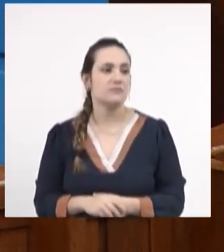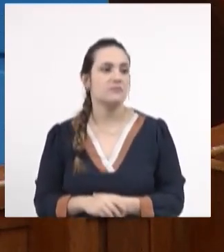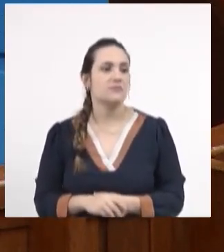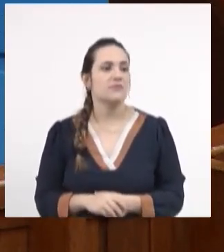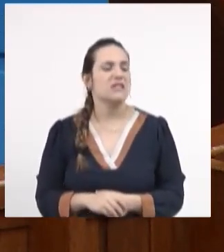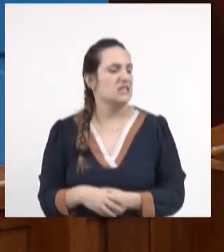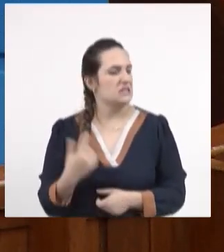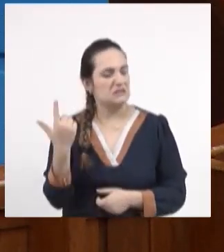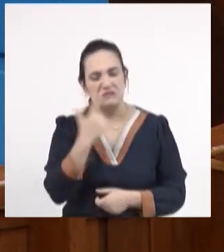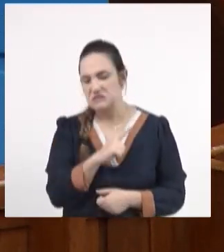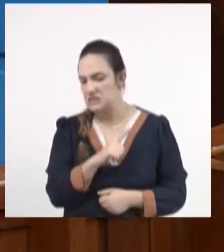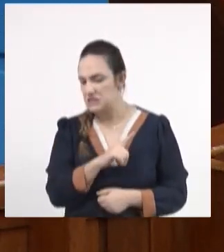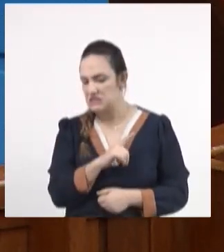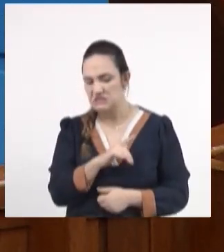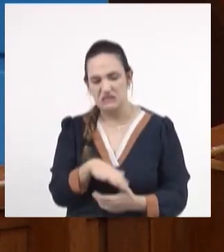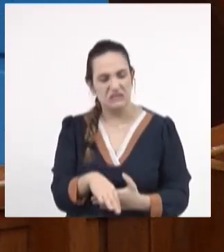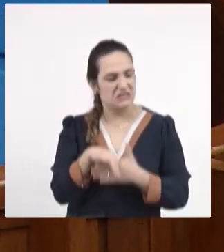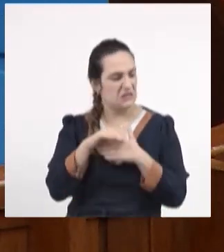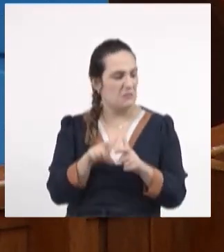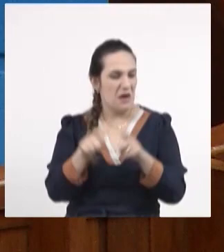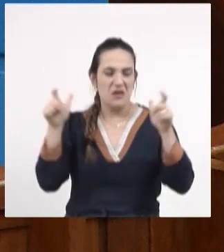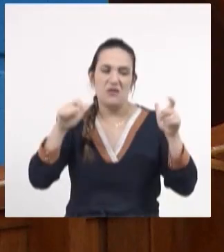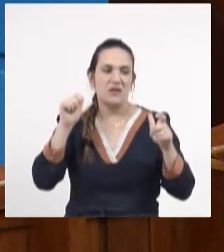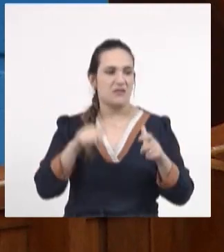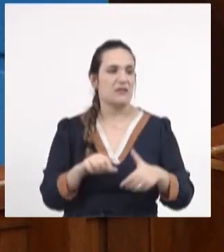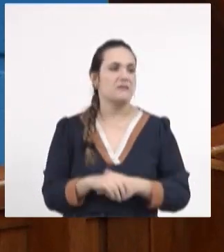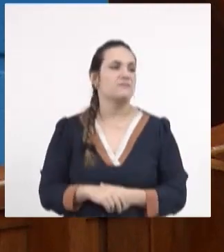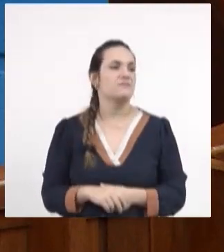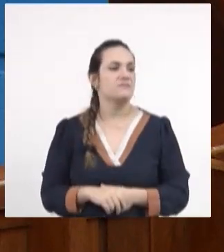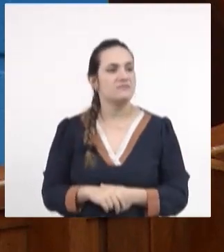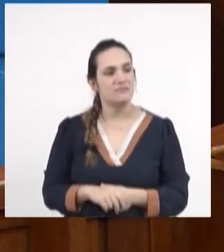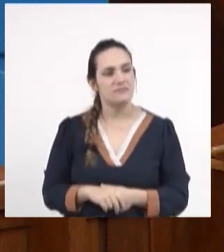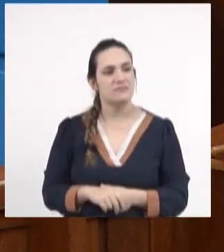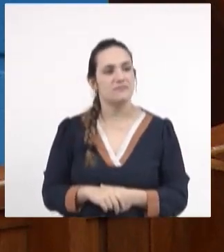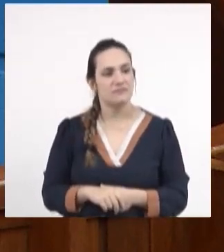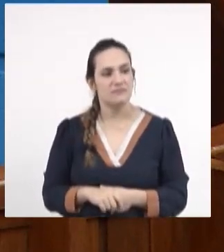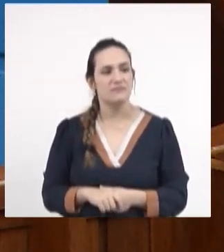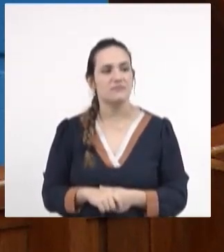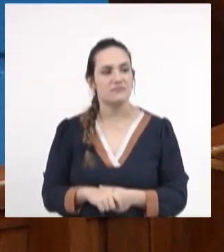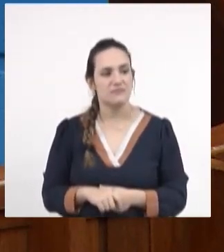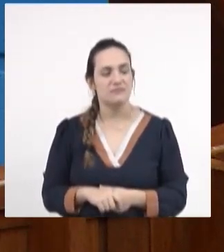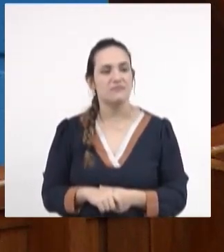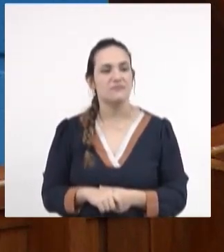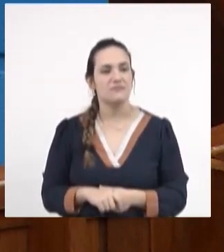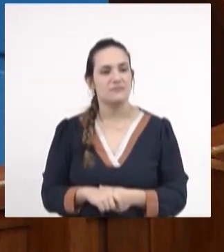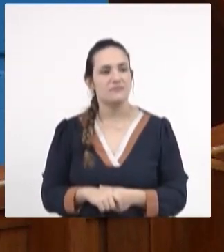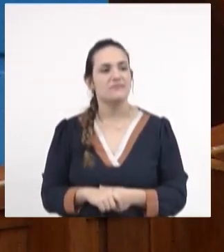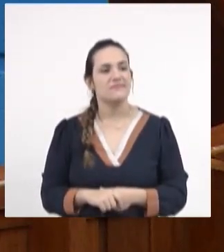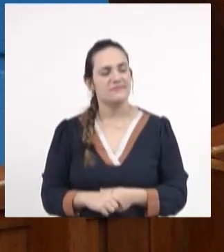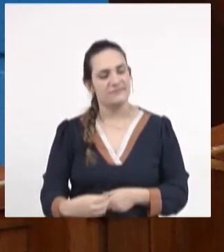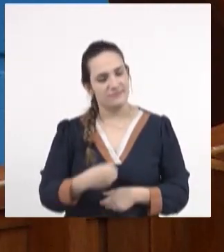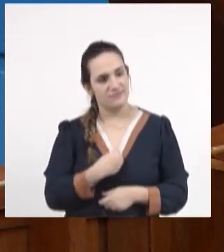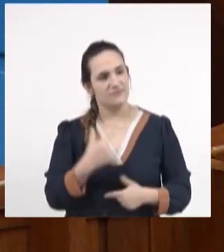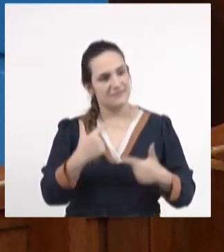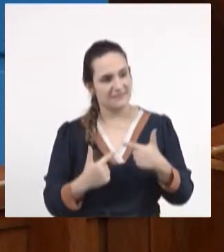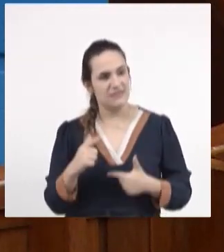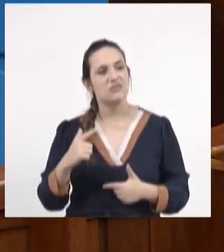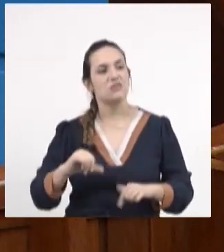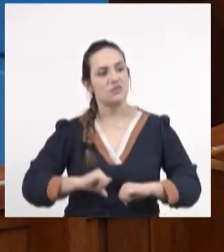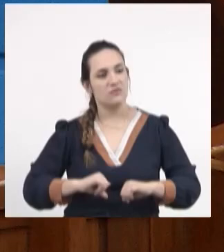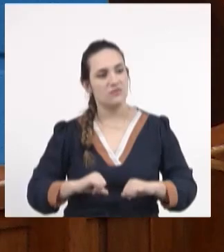maiores lideranças que esse Estado e talvez esse país teve, e pagou muito caro pela sua vida política, que é o